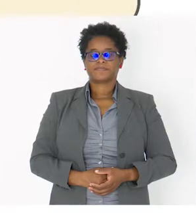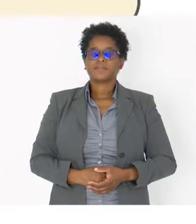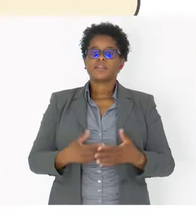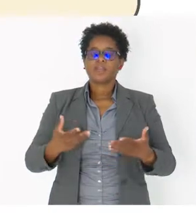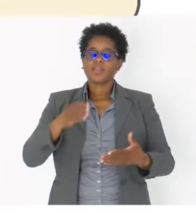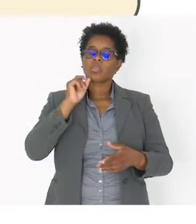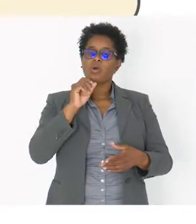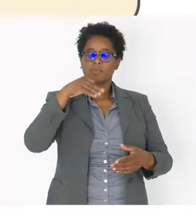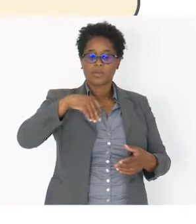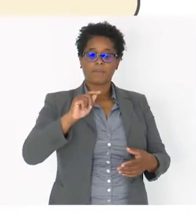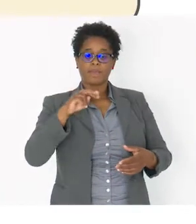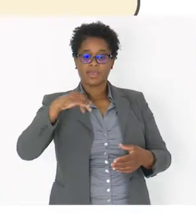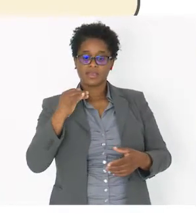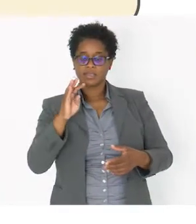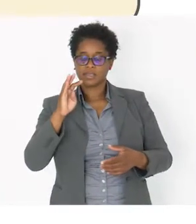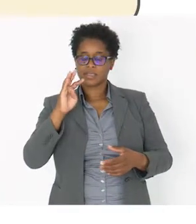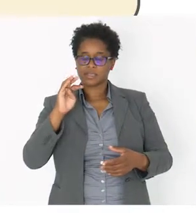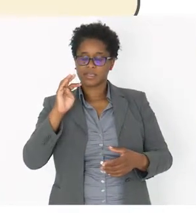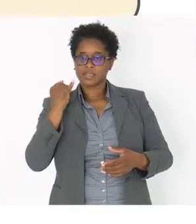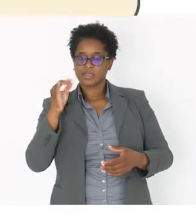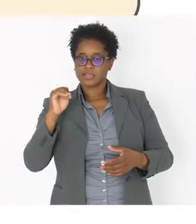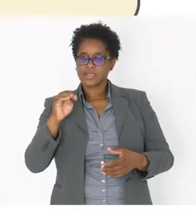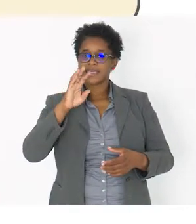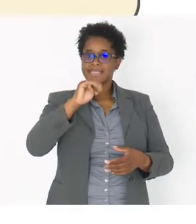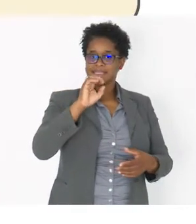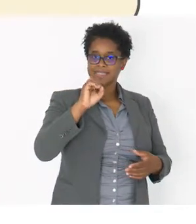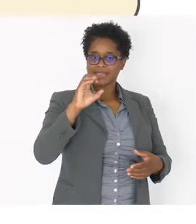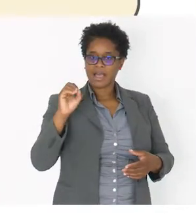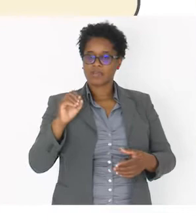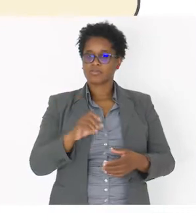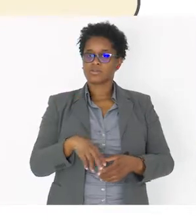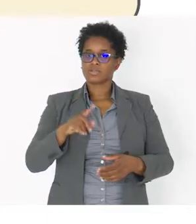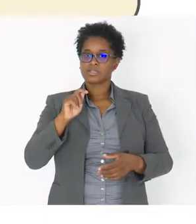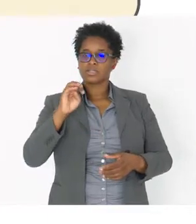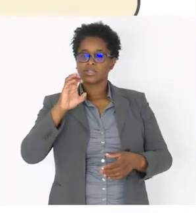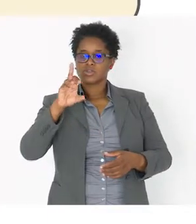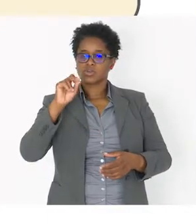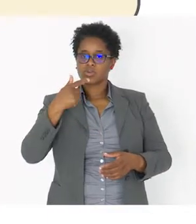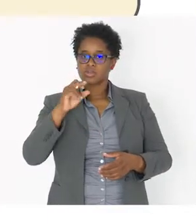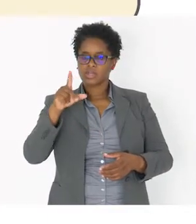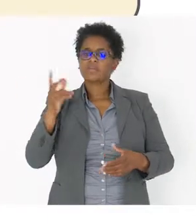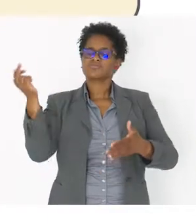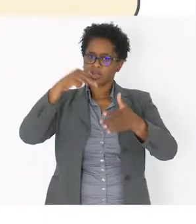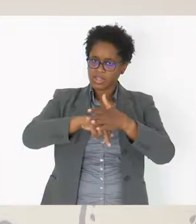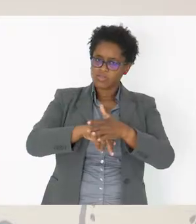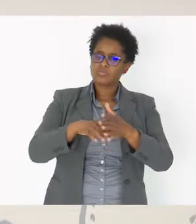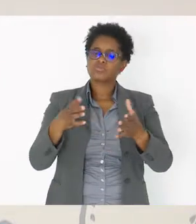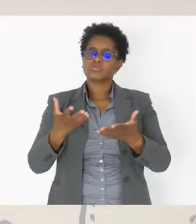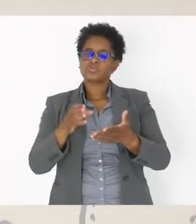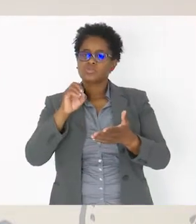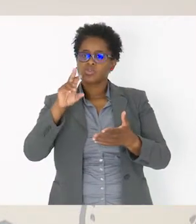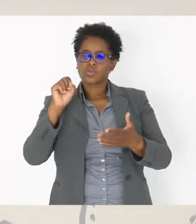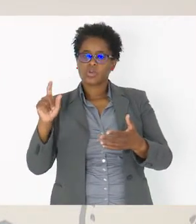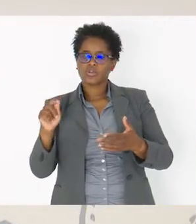O pênis e o saco escrotal fazem parte dos órgãos externos. Vamos